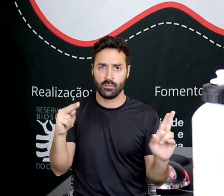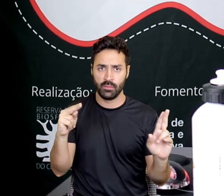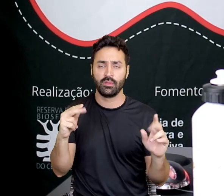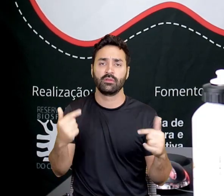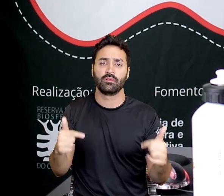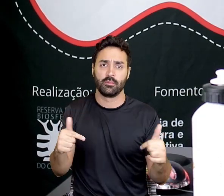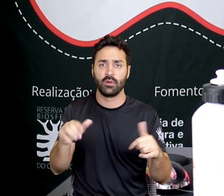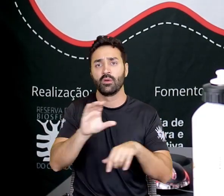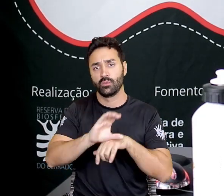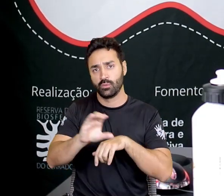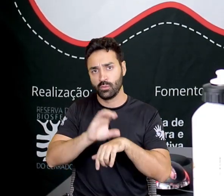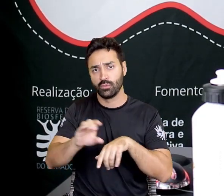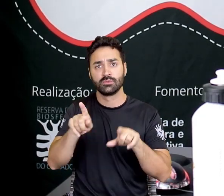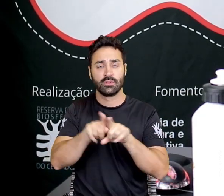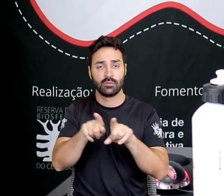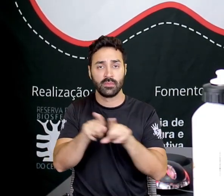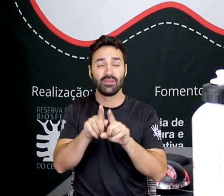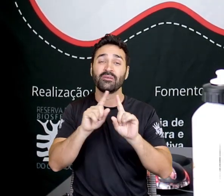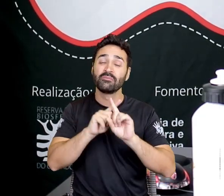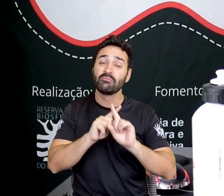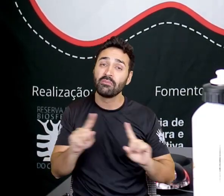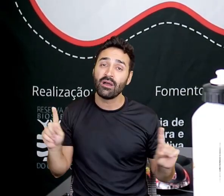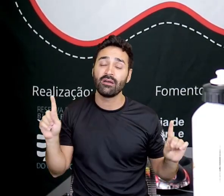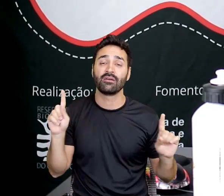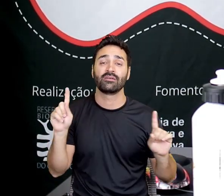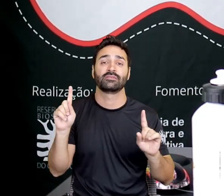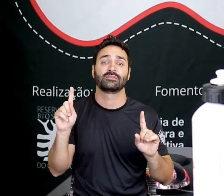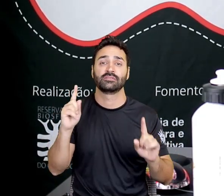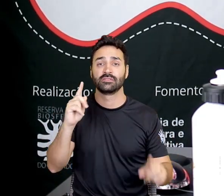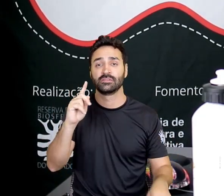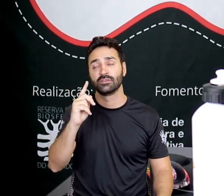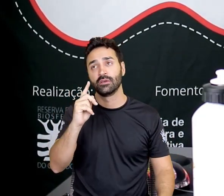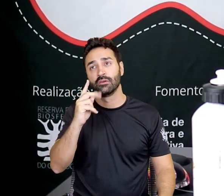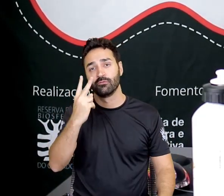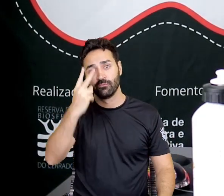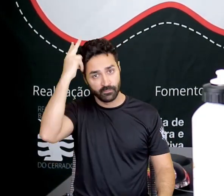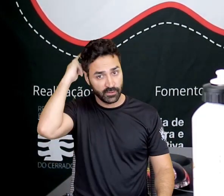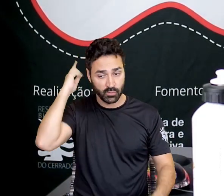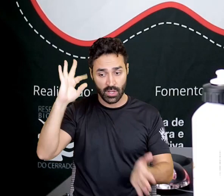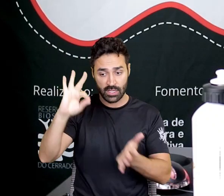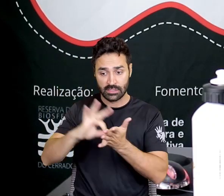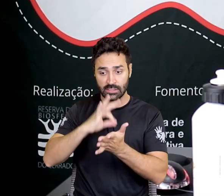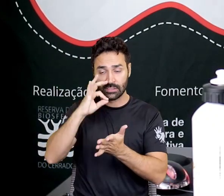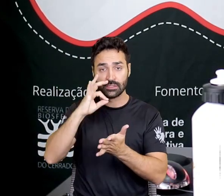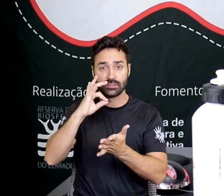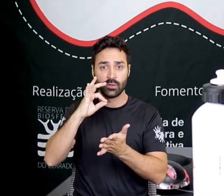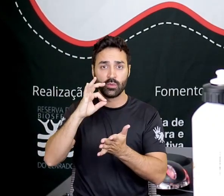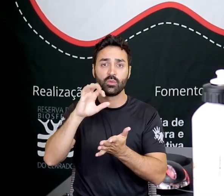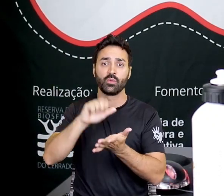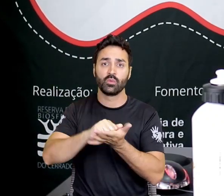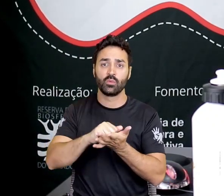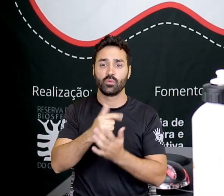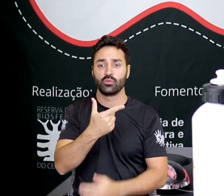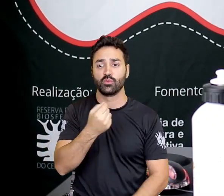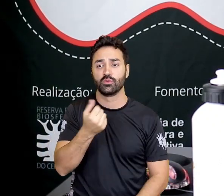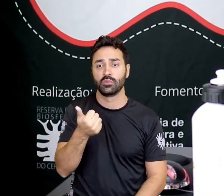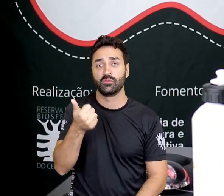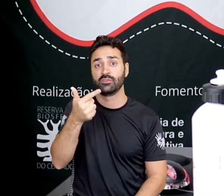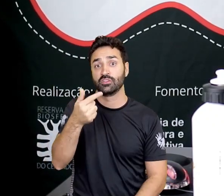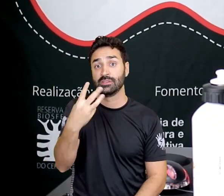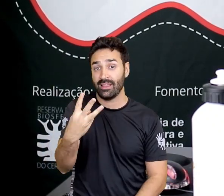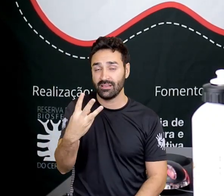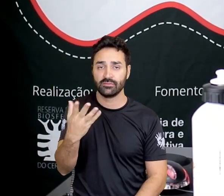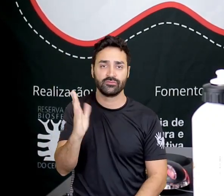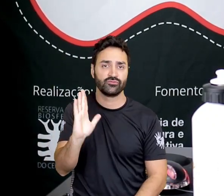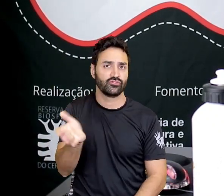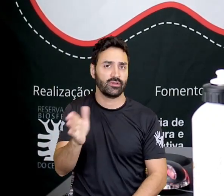mas o vestibular, a inscrição desse vestibular para o ano de 2003 já encerrou.